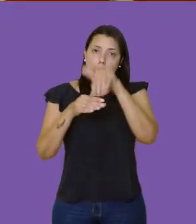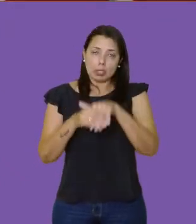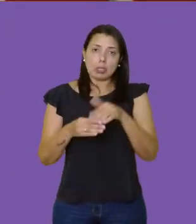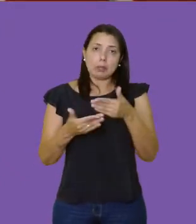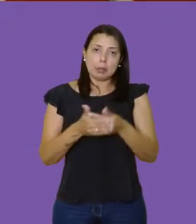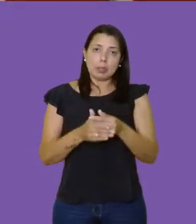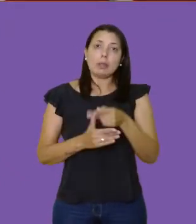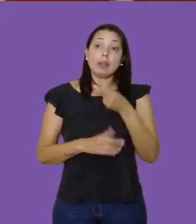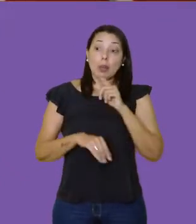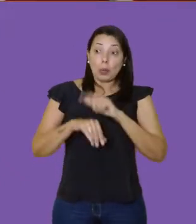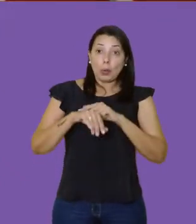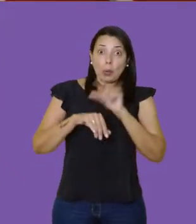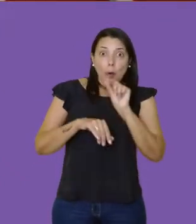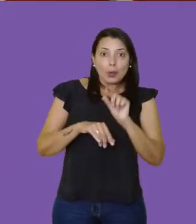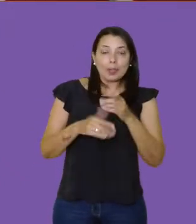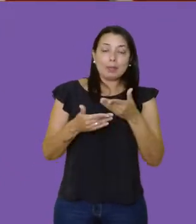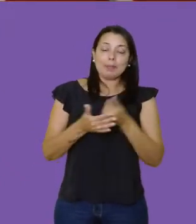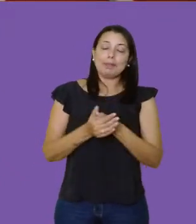que eu tenho pouco tempo,